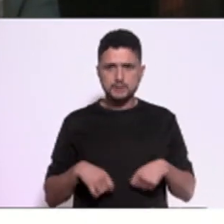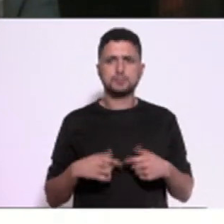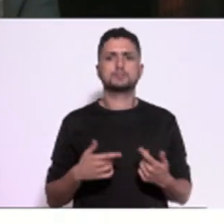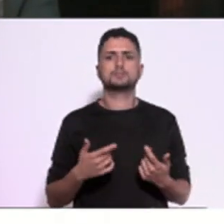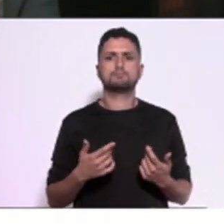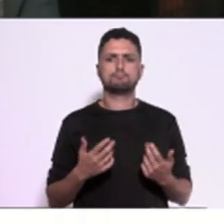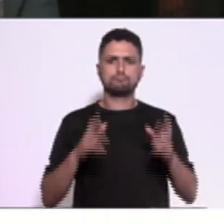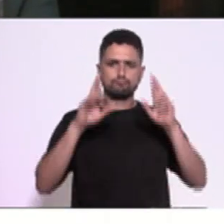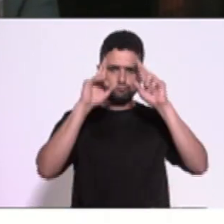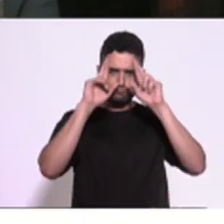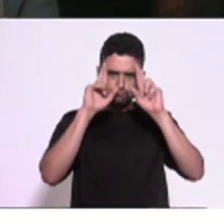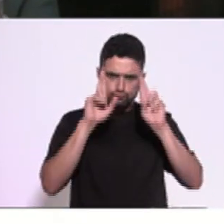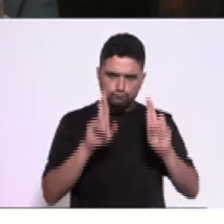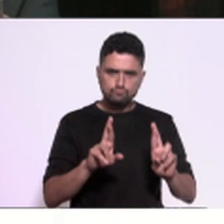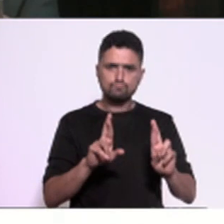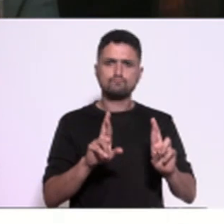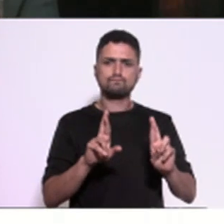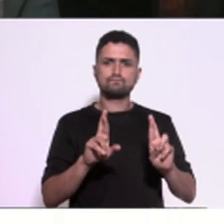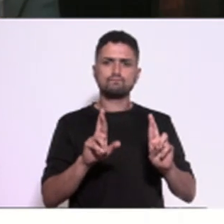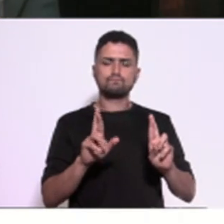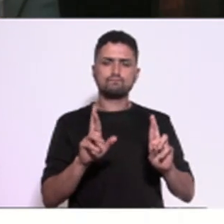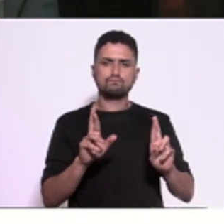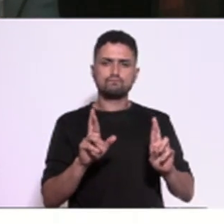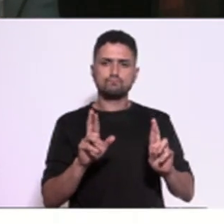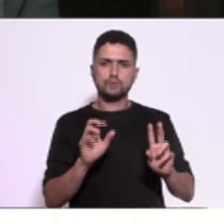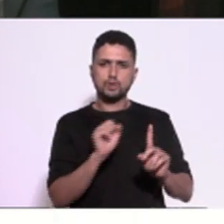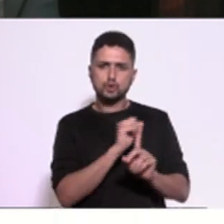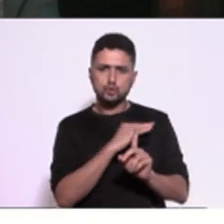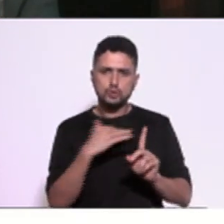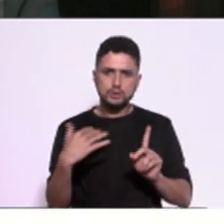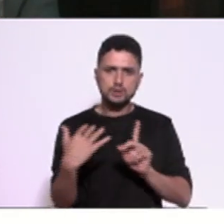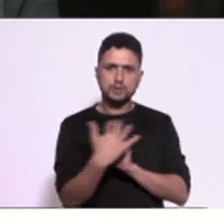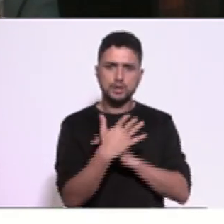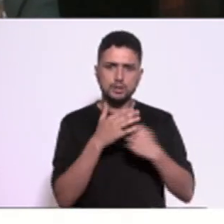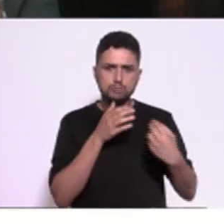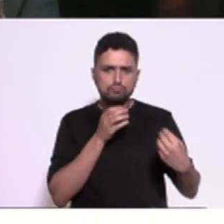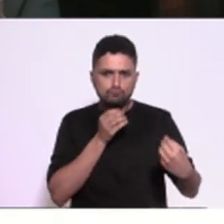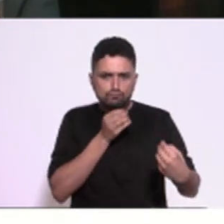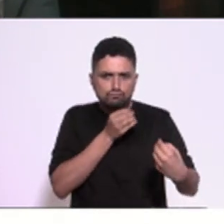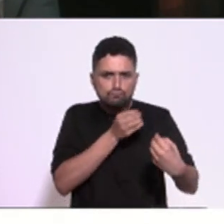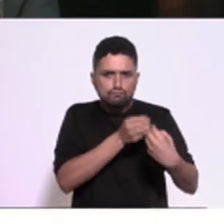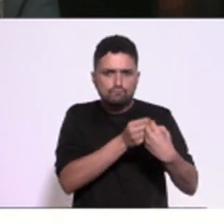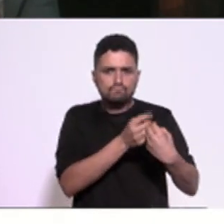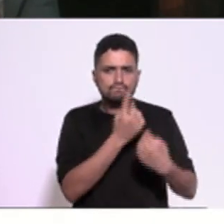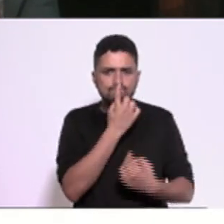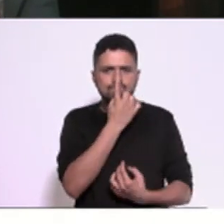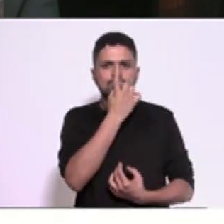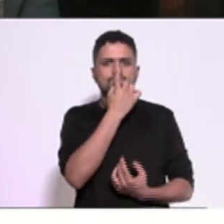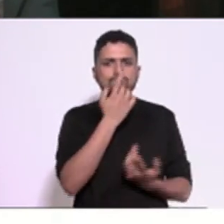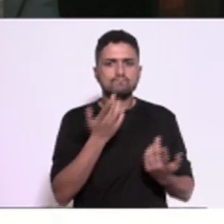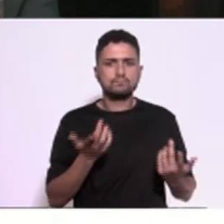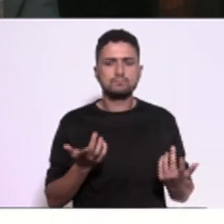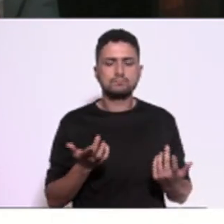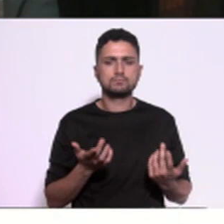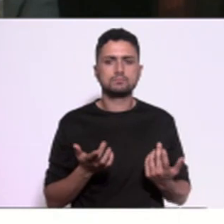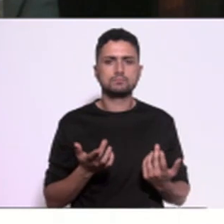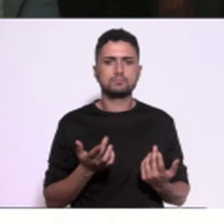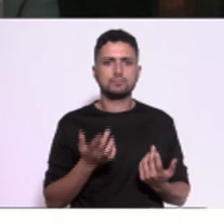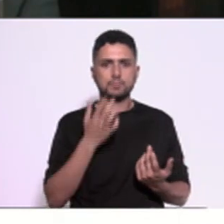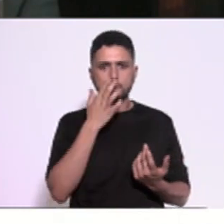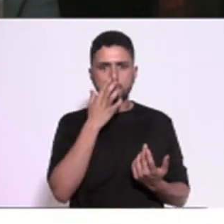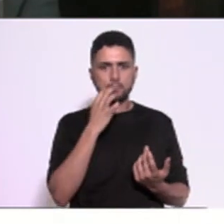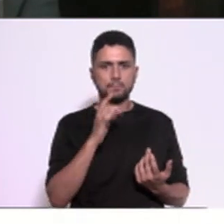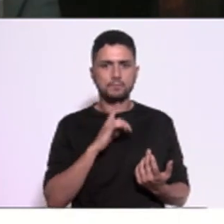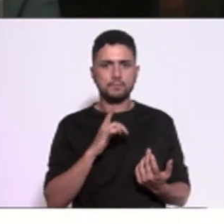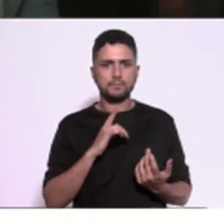muito dessa aproximação com a sociedade, da aproximação com o nosso